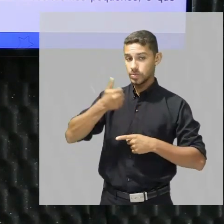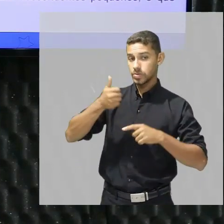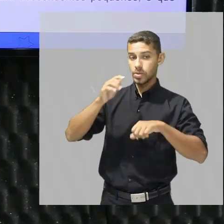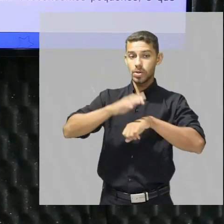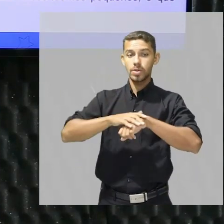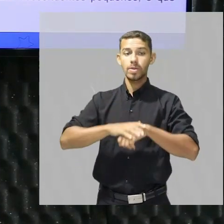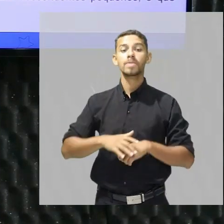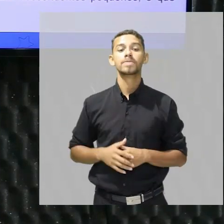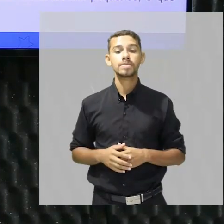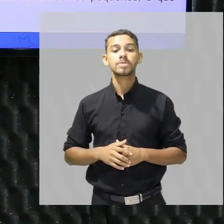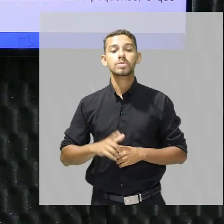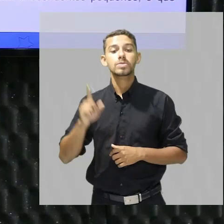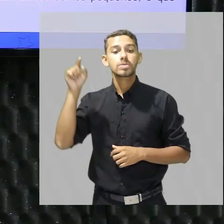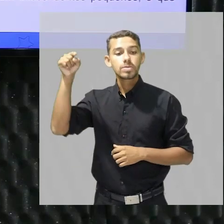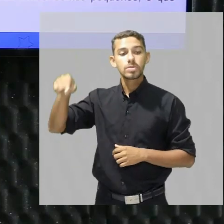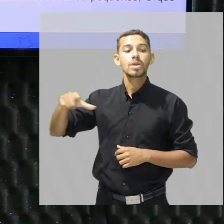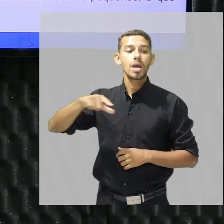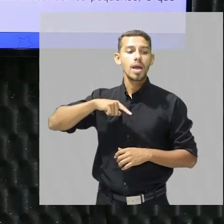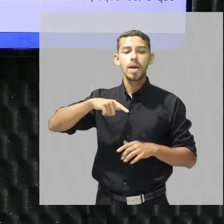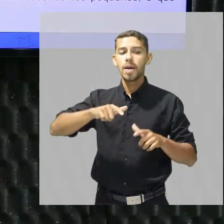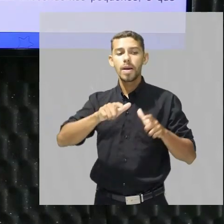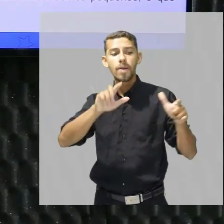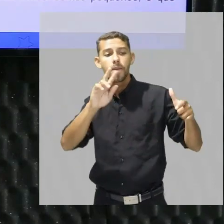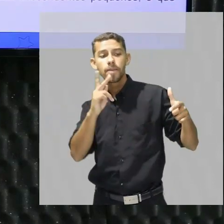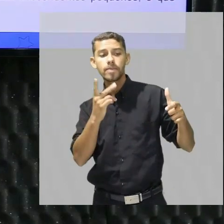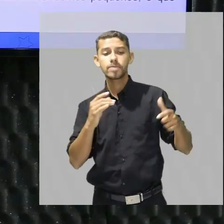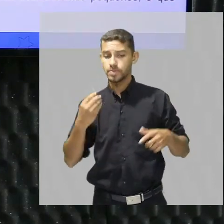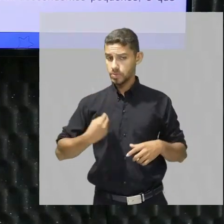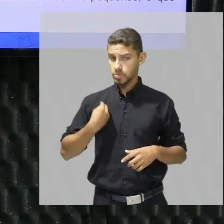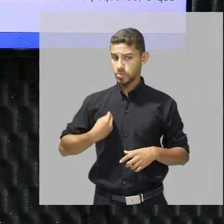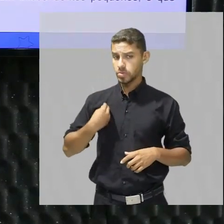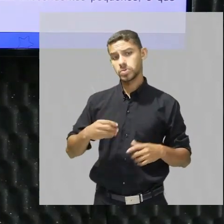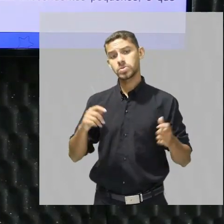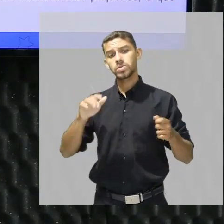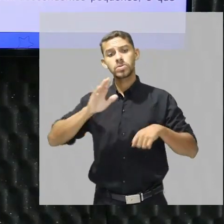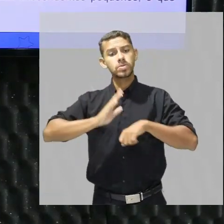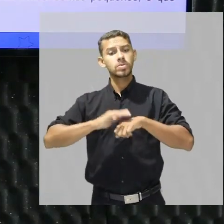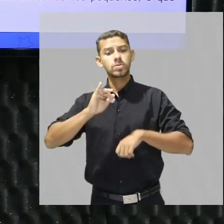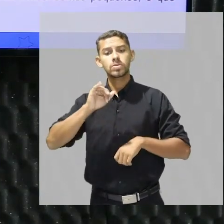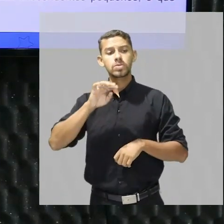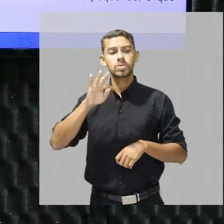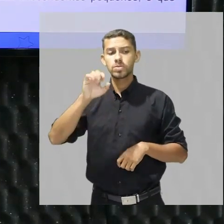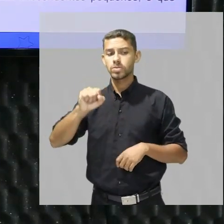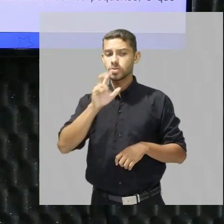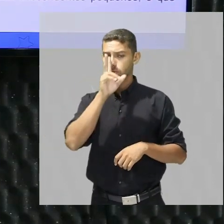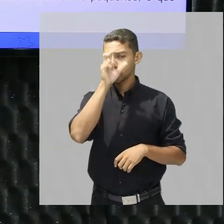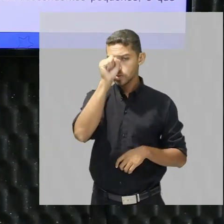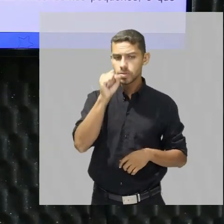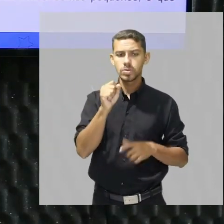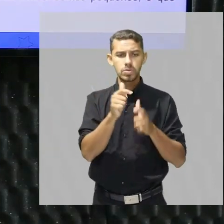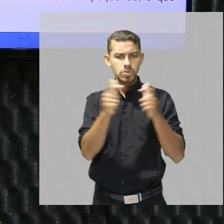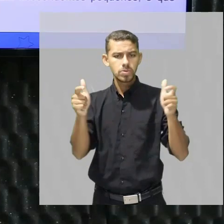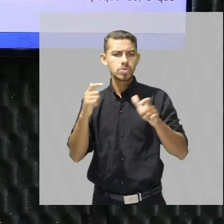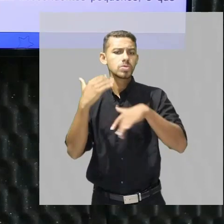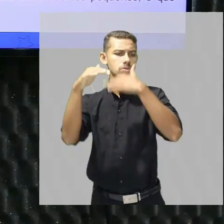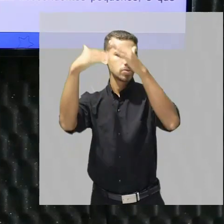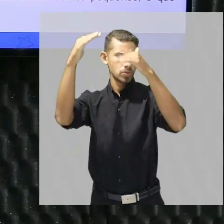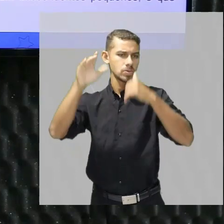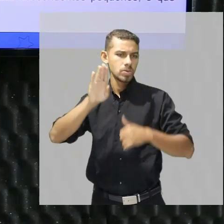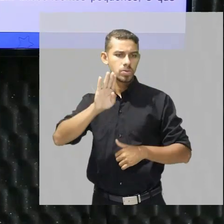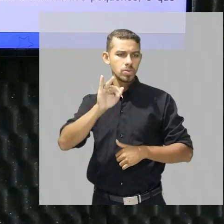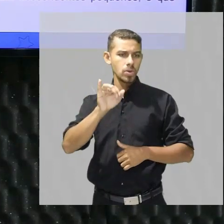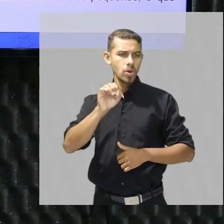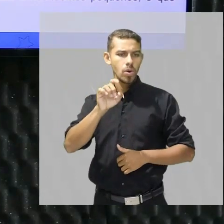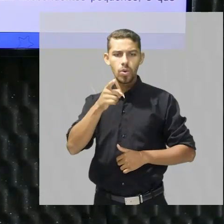relação ao habitat, é um habitat mais instável e improvável, o potencial biótico muito elevado,